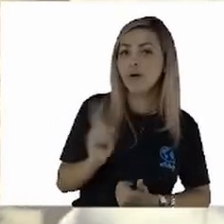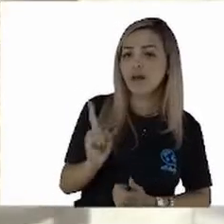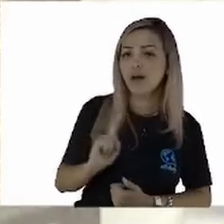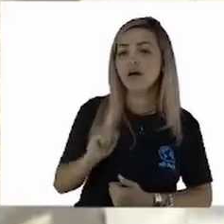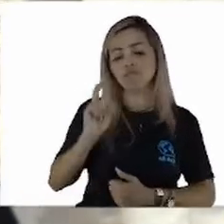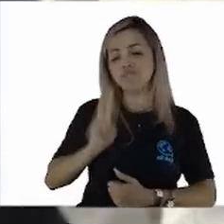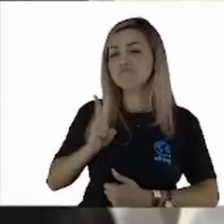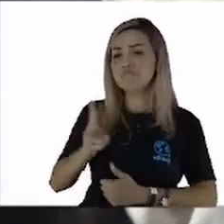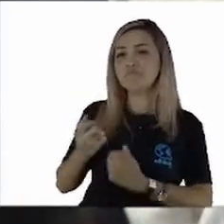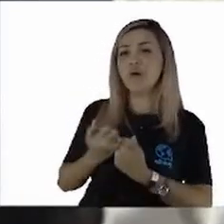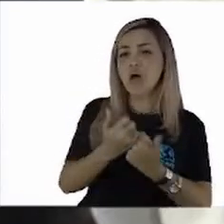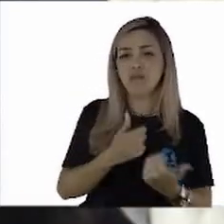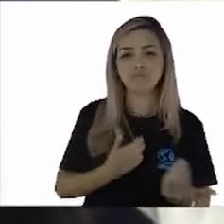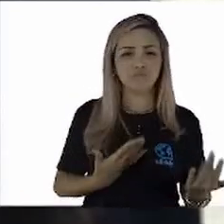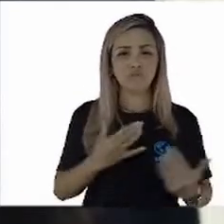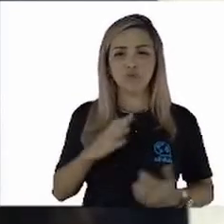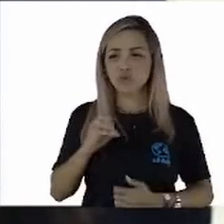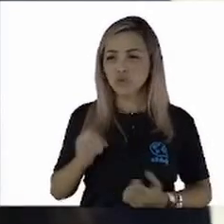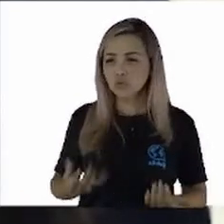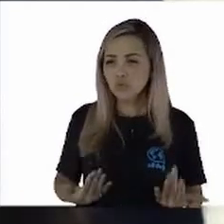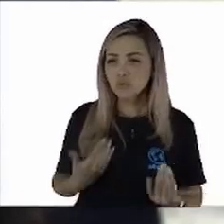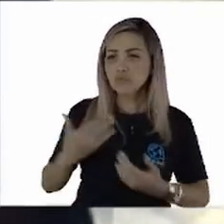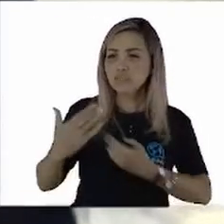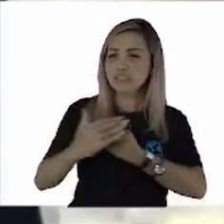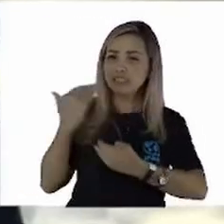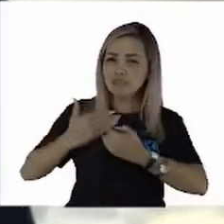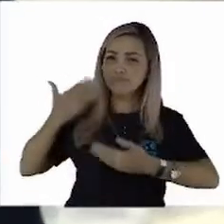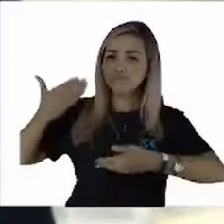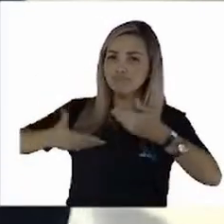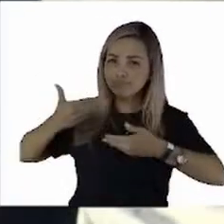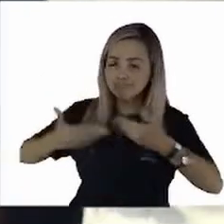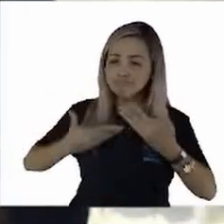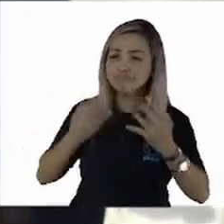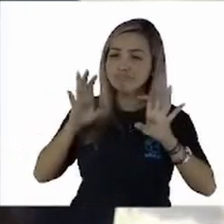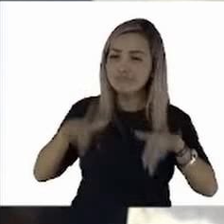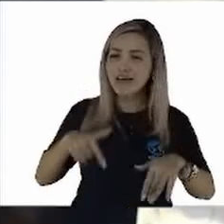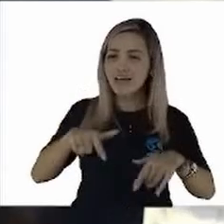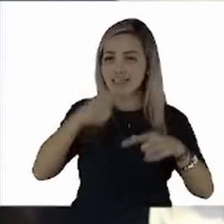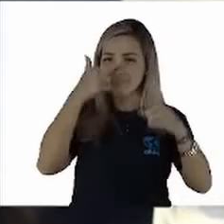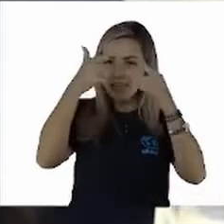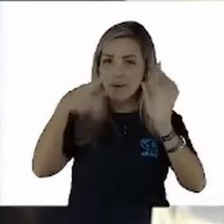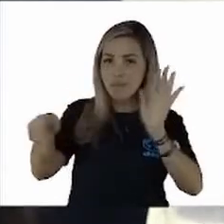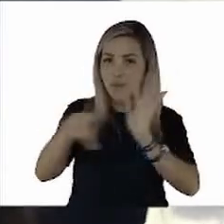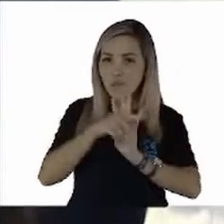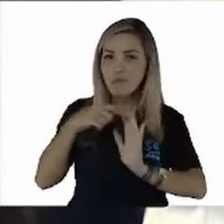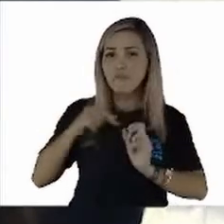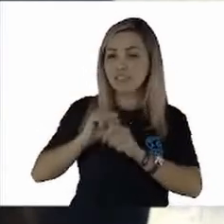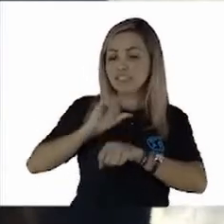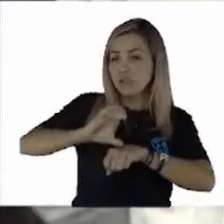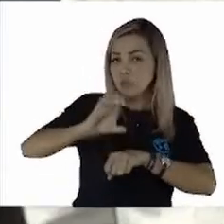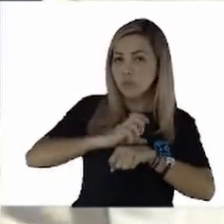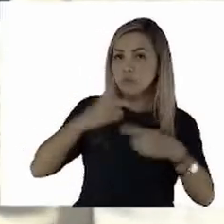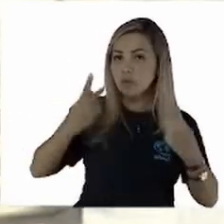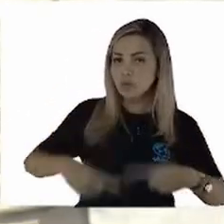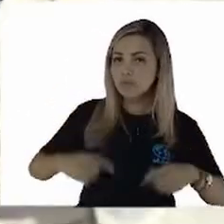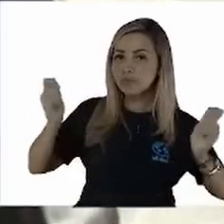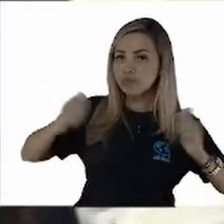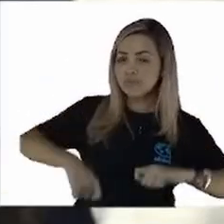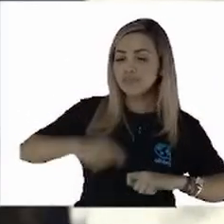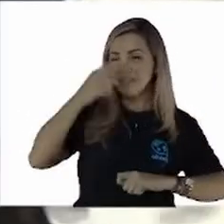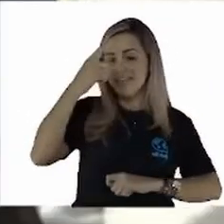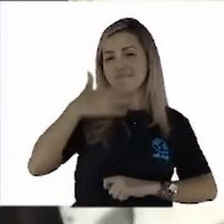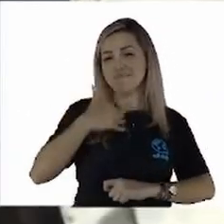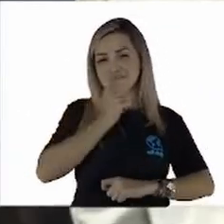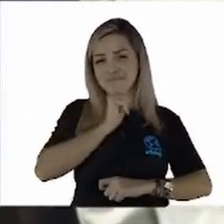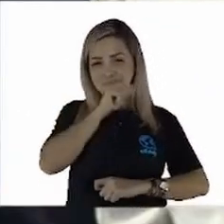pais? Eles sempre apoiaram desde novo. Tipo, eles sempre me incentivaram bastante. Inclusive essa ideia de eu fazer esse curso do possível foi ideia